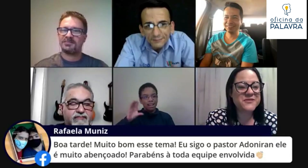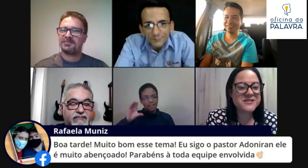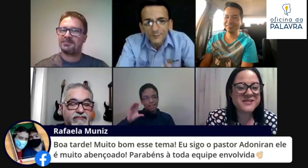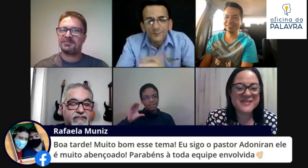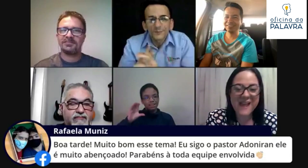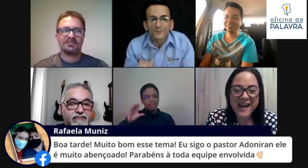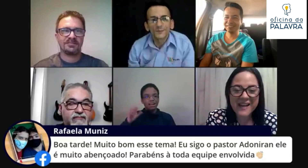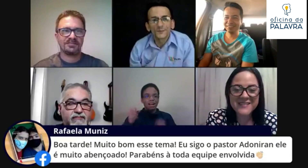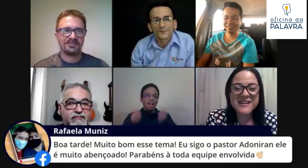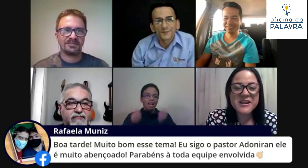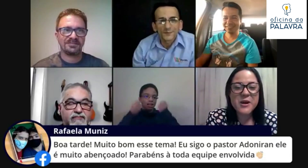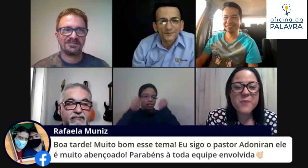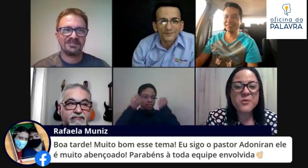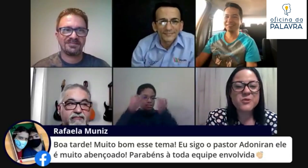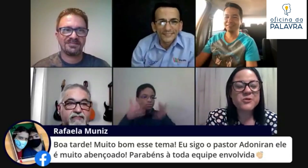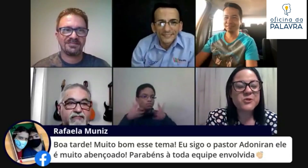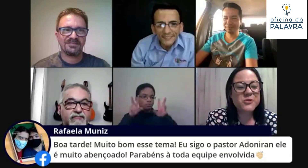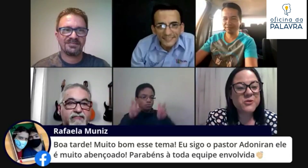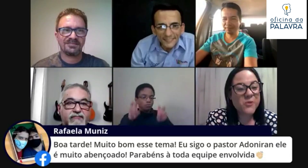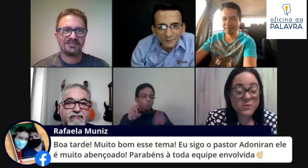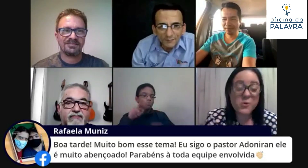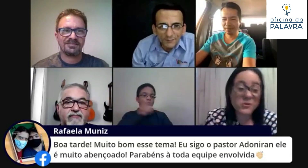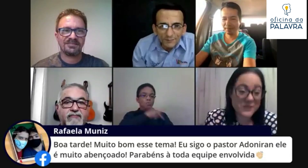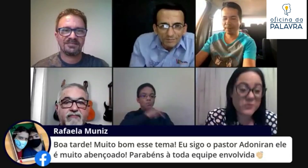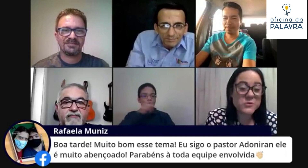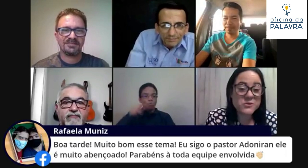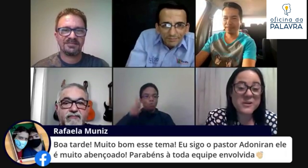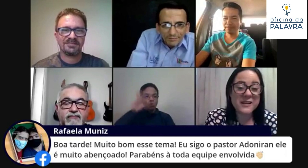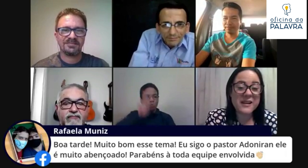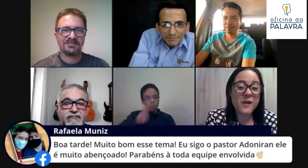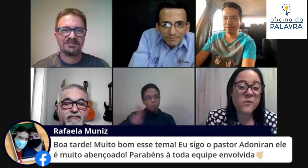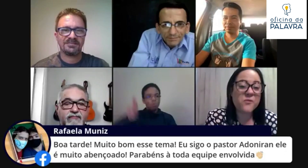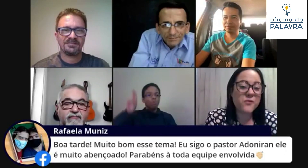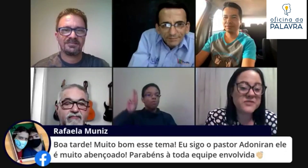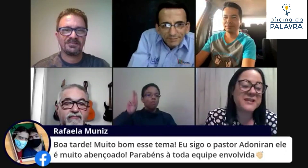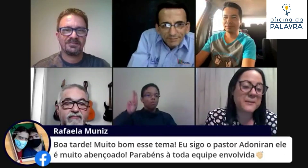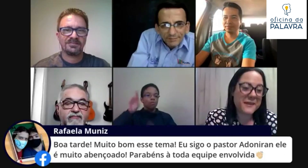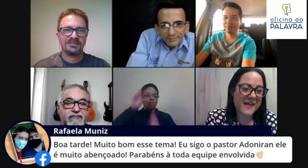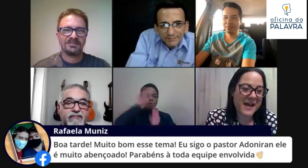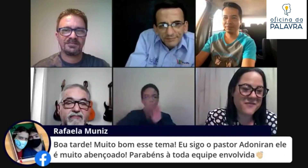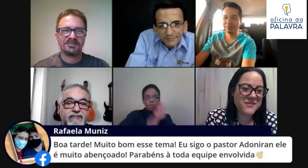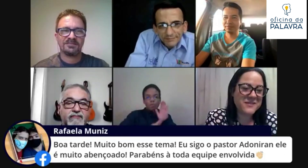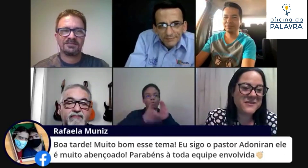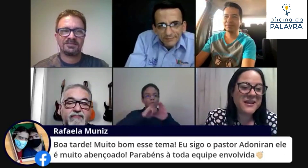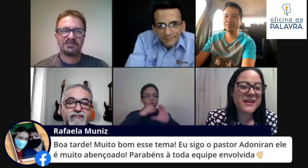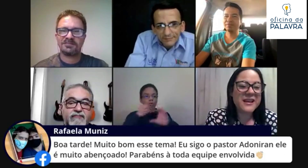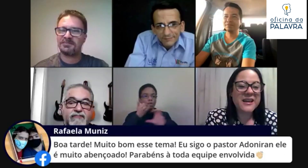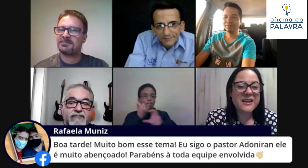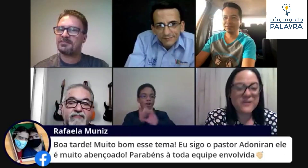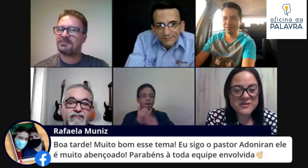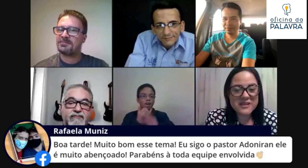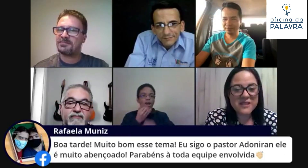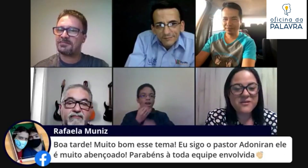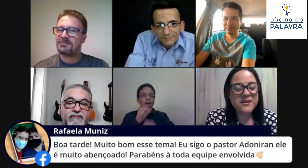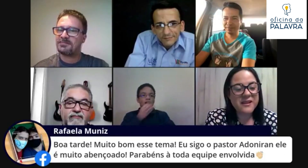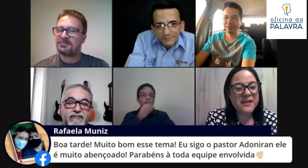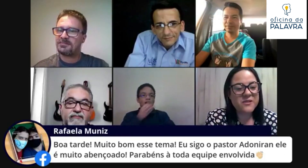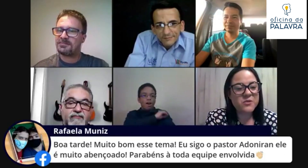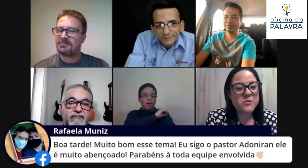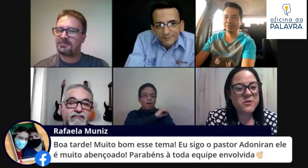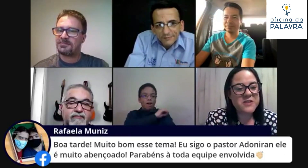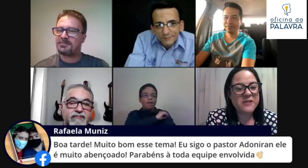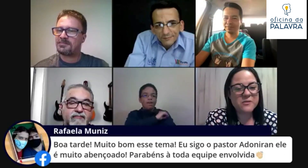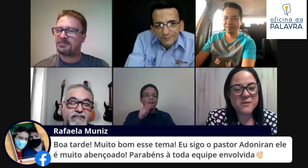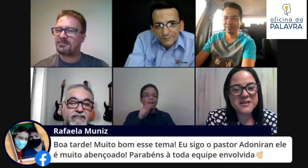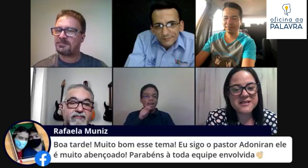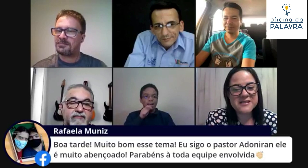Professor universitário, produtor do conteúdo do canal Oficina da Palavra, inclusive, né,